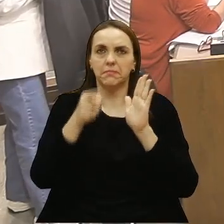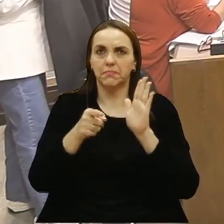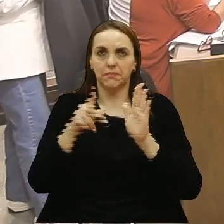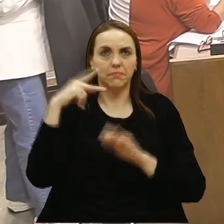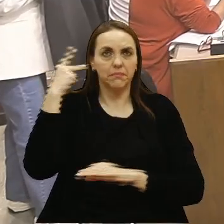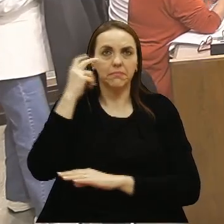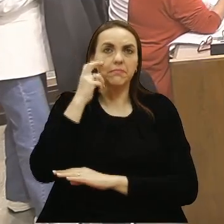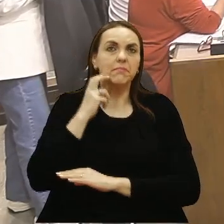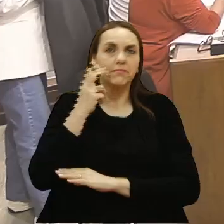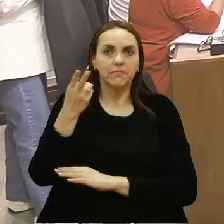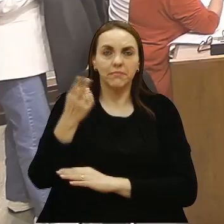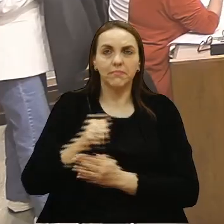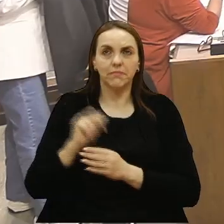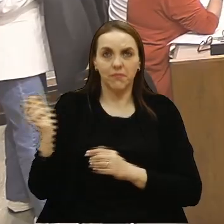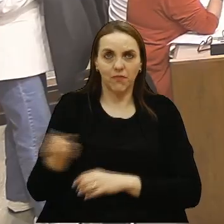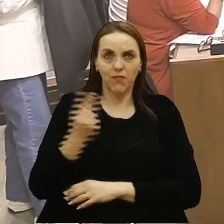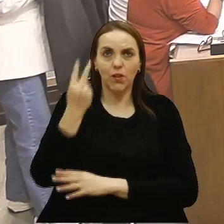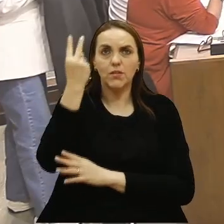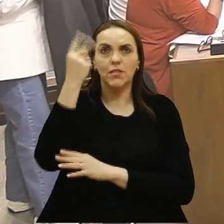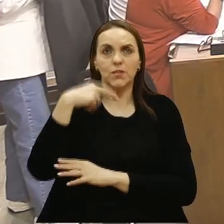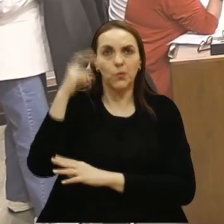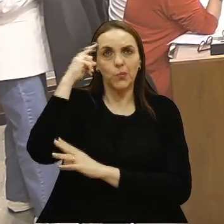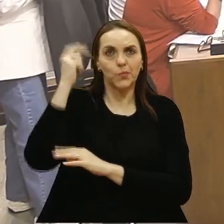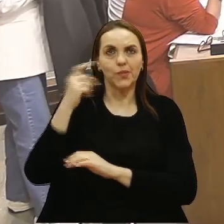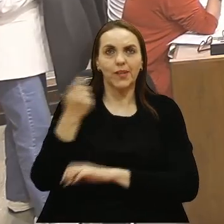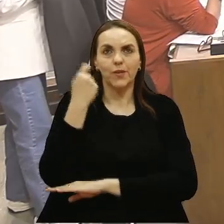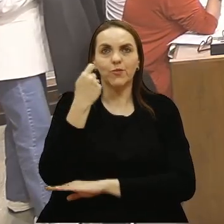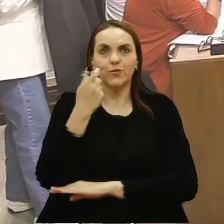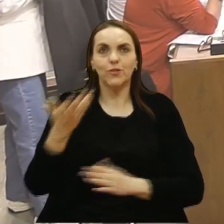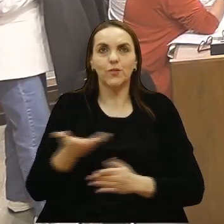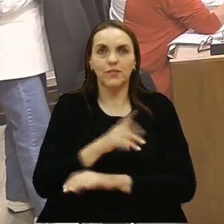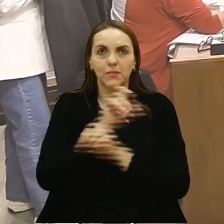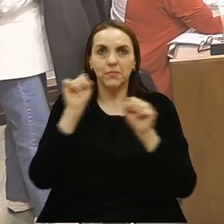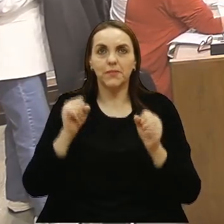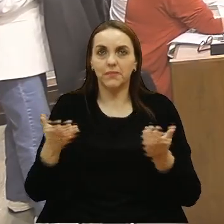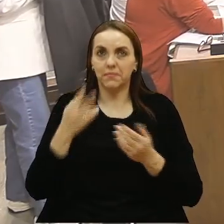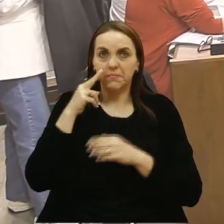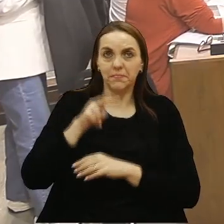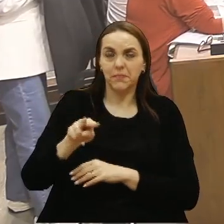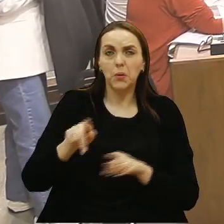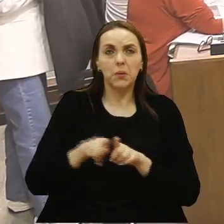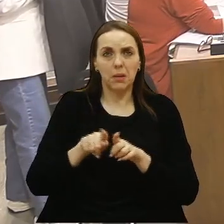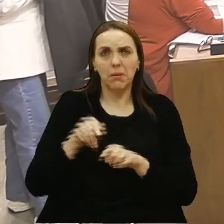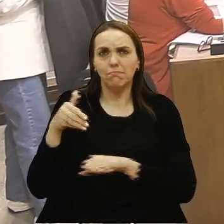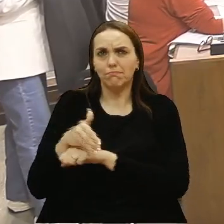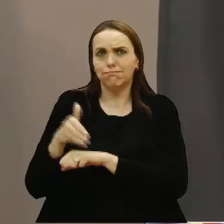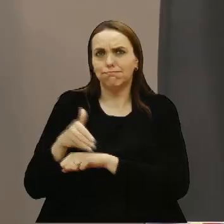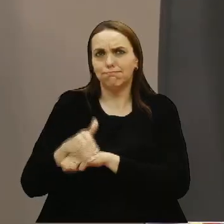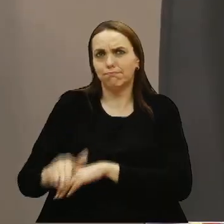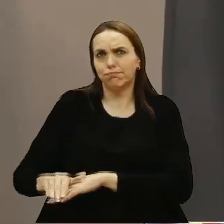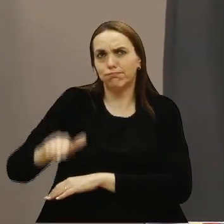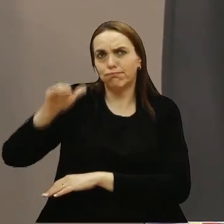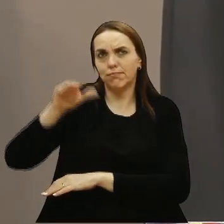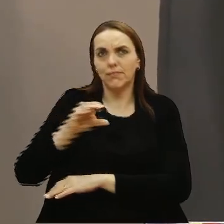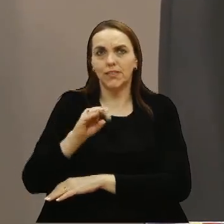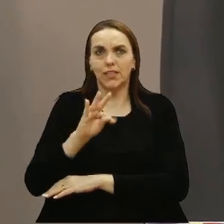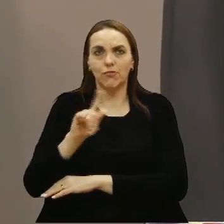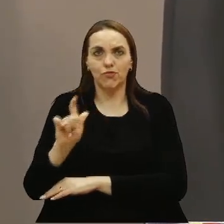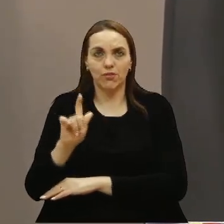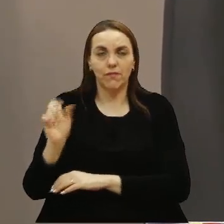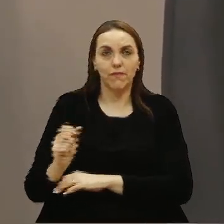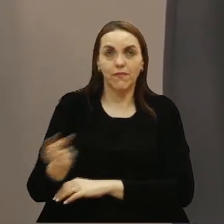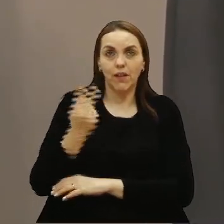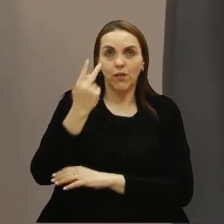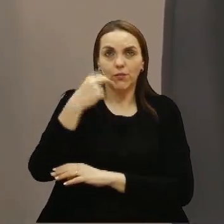né? Valorização da nossa cultura gaúcha, né? Hoje pela manhã nós vimos aqui, eu também me criei em CTG, né? Pela valorização da cultura gaúcha, agora a